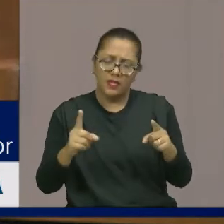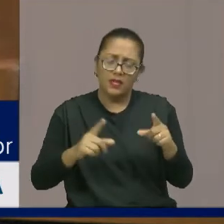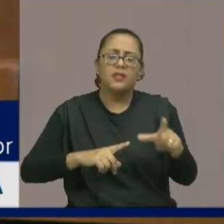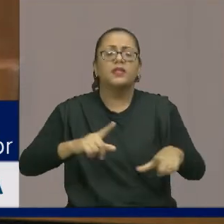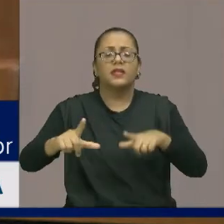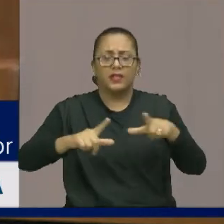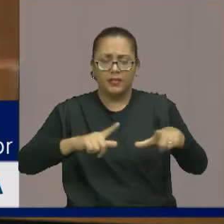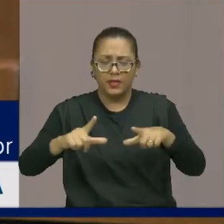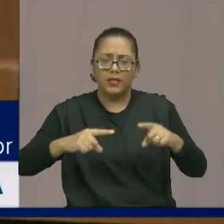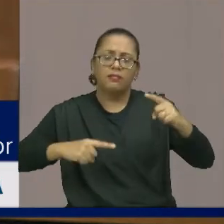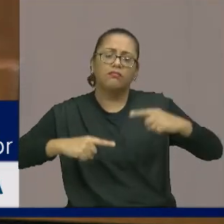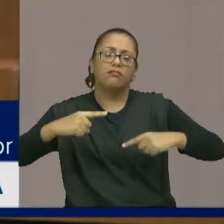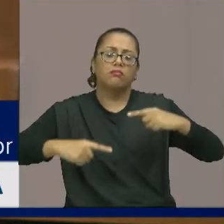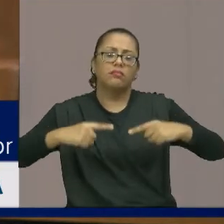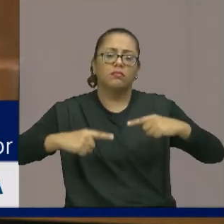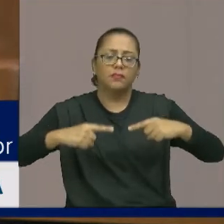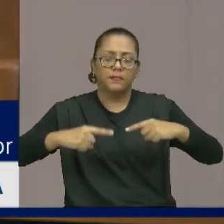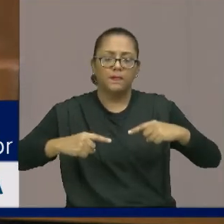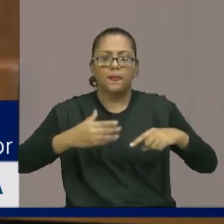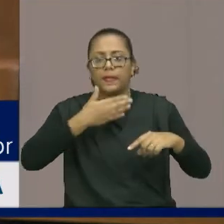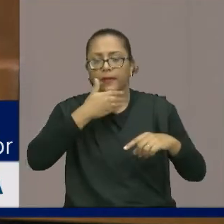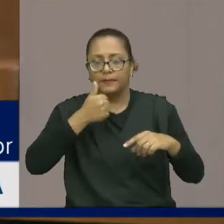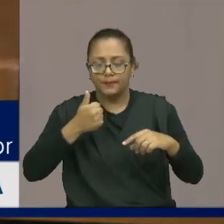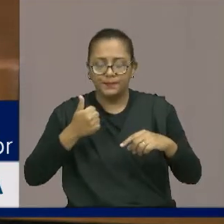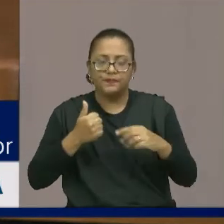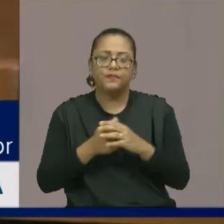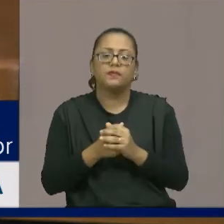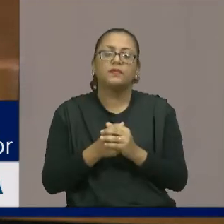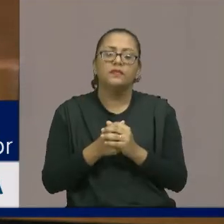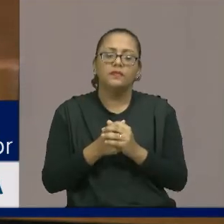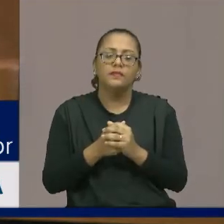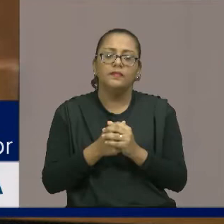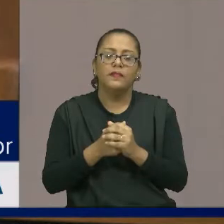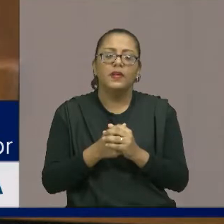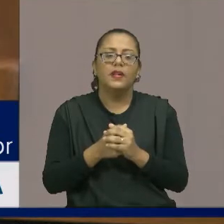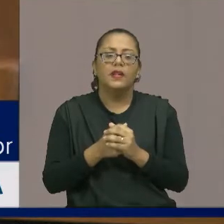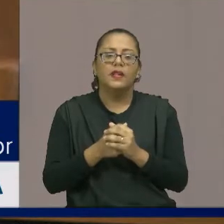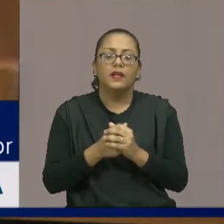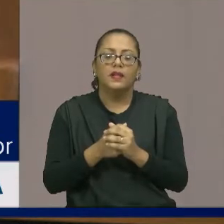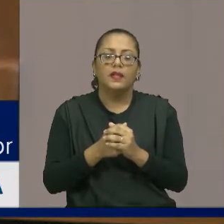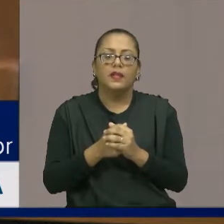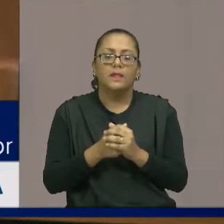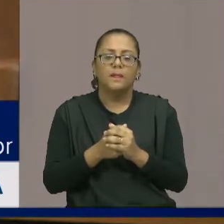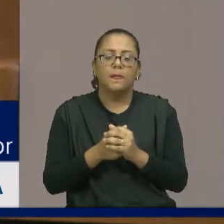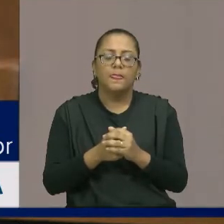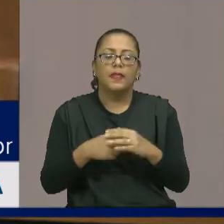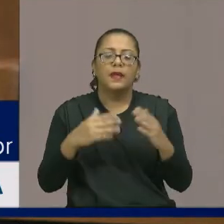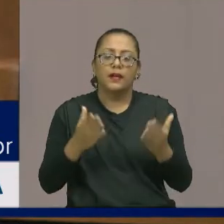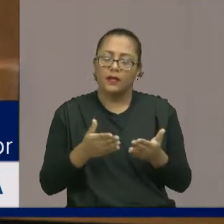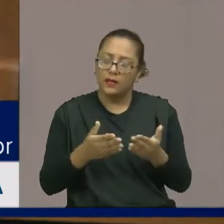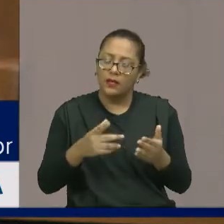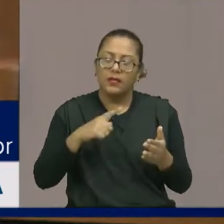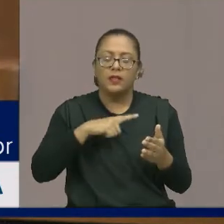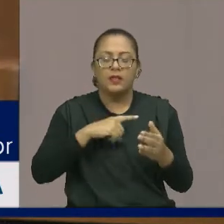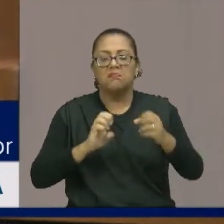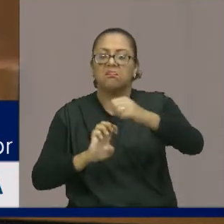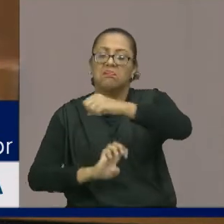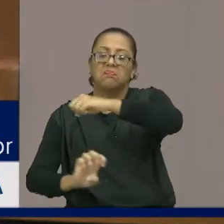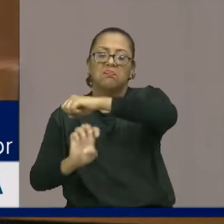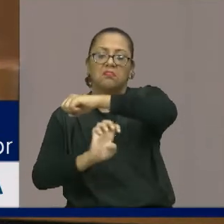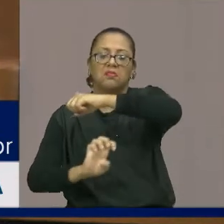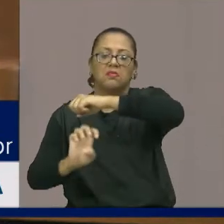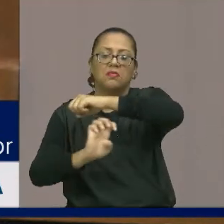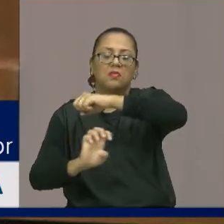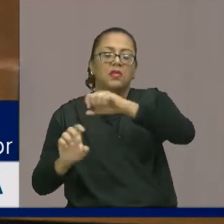2001, me aposentei em 2017 como professor, não é? Nós temos nossa empresa, temos